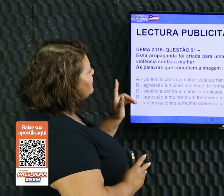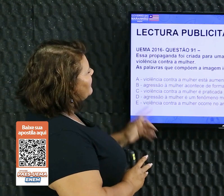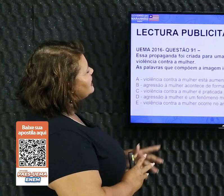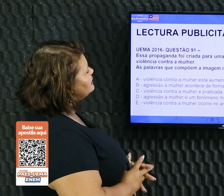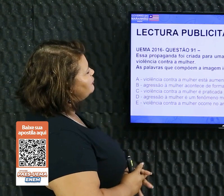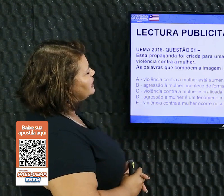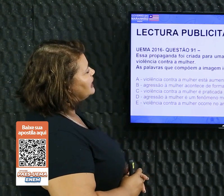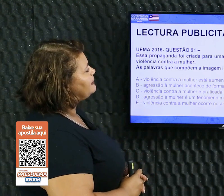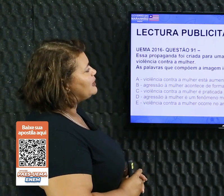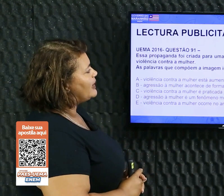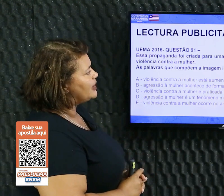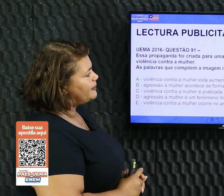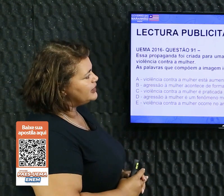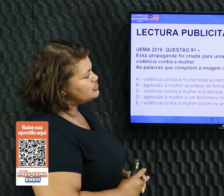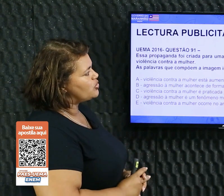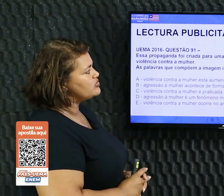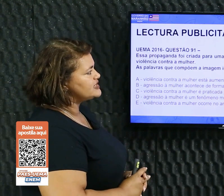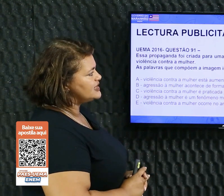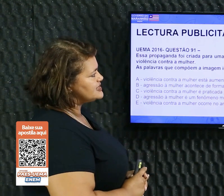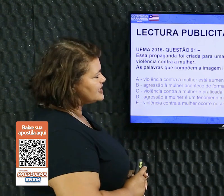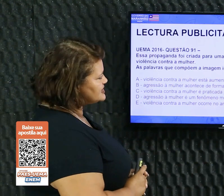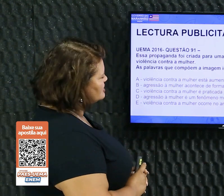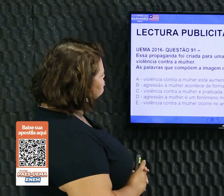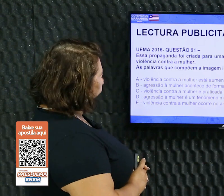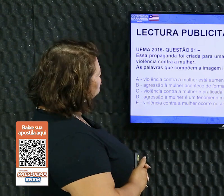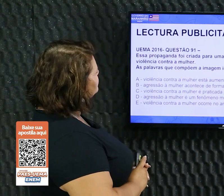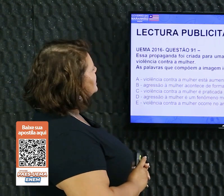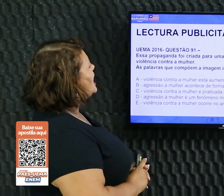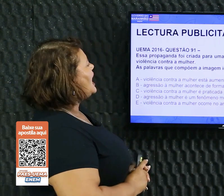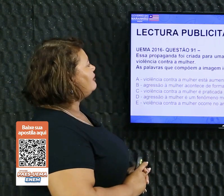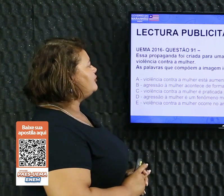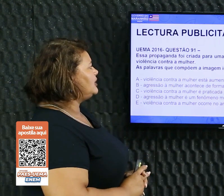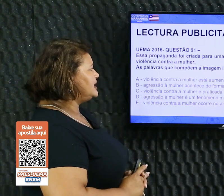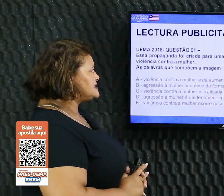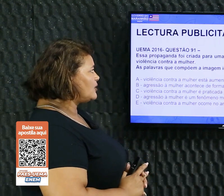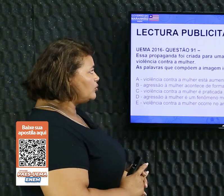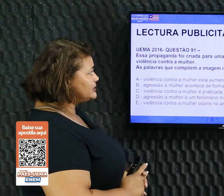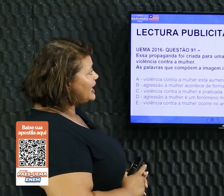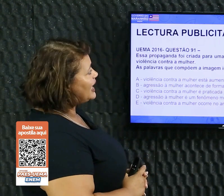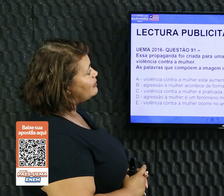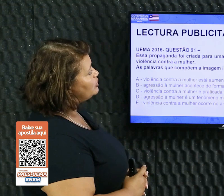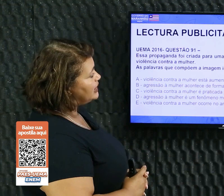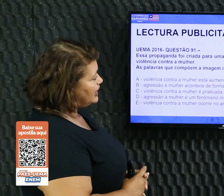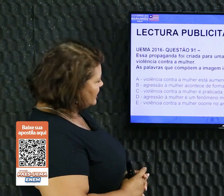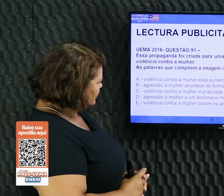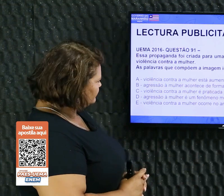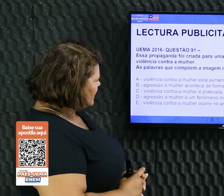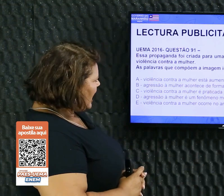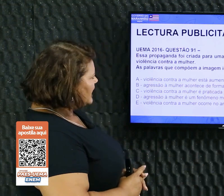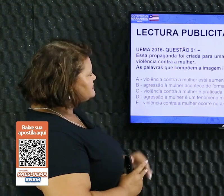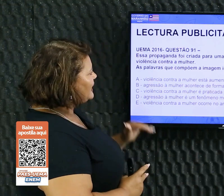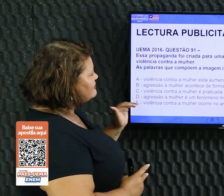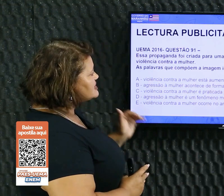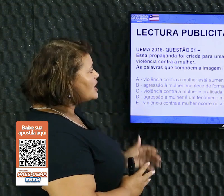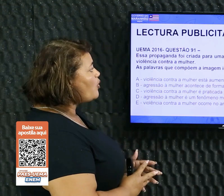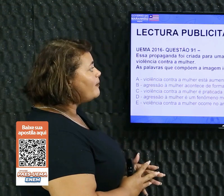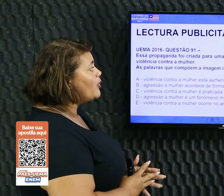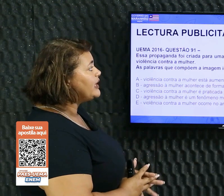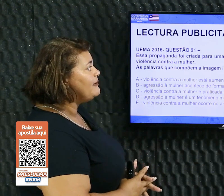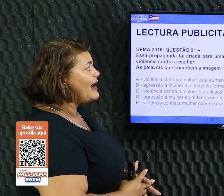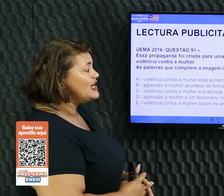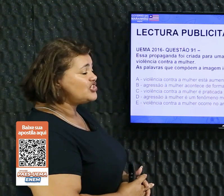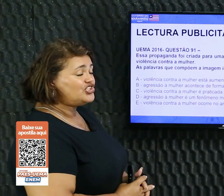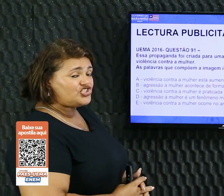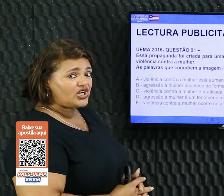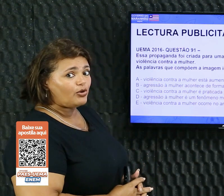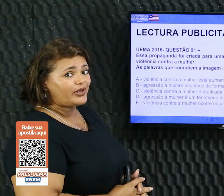Essa propaganda foi criada para uma campanha de conscientização sobre a violência contra a mulher. As palavras que compõem